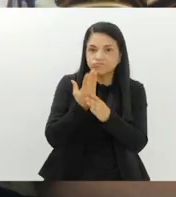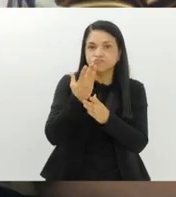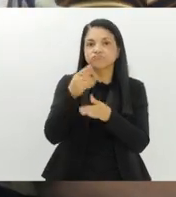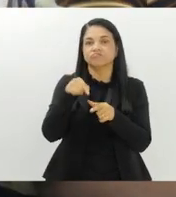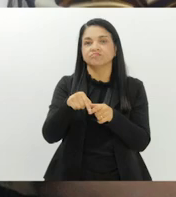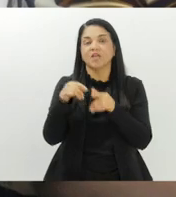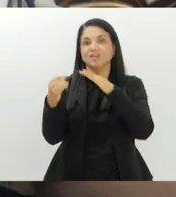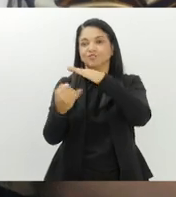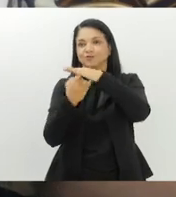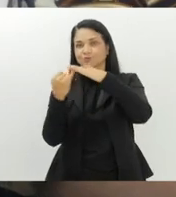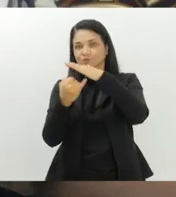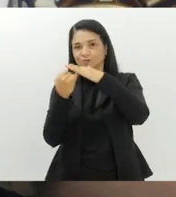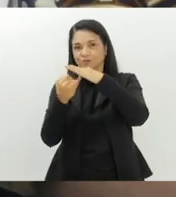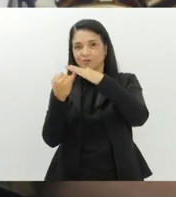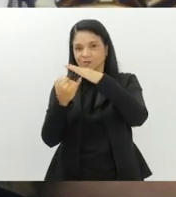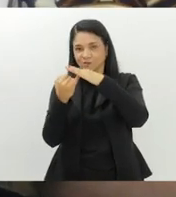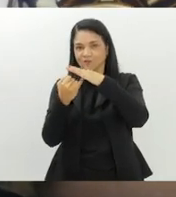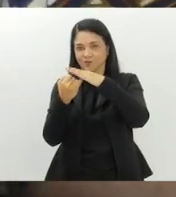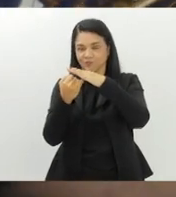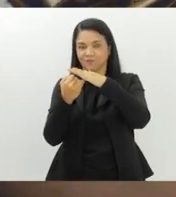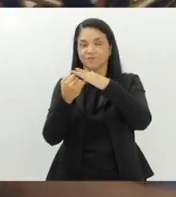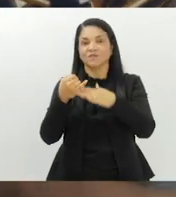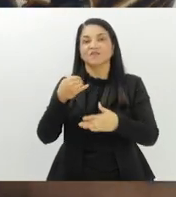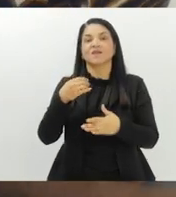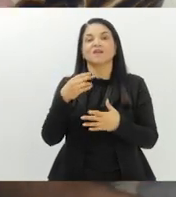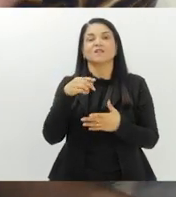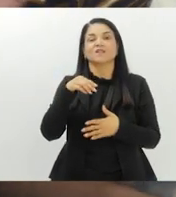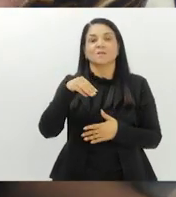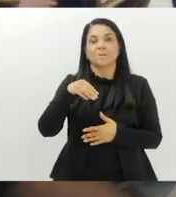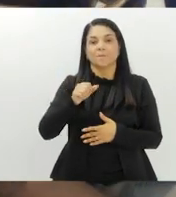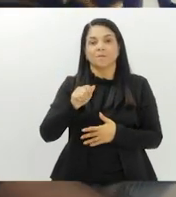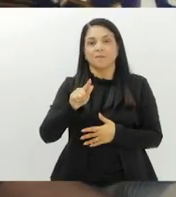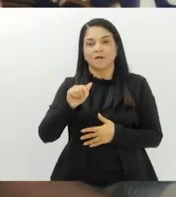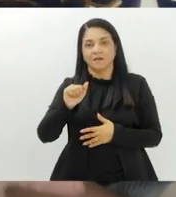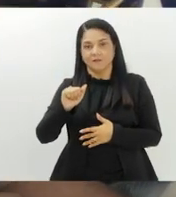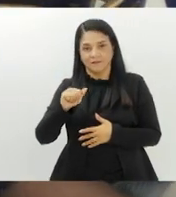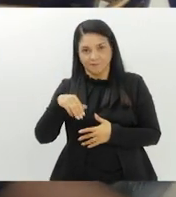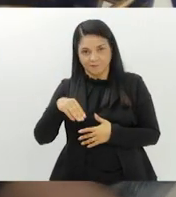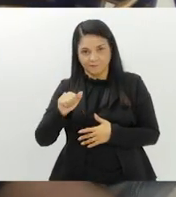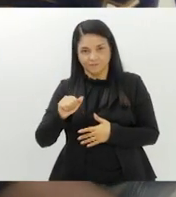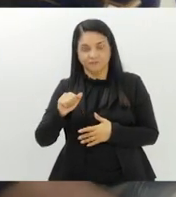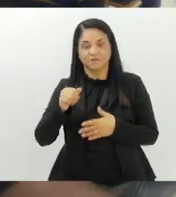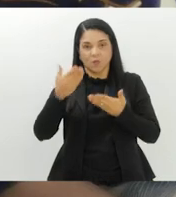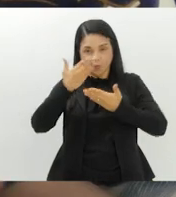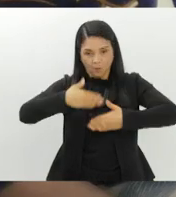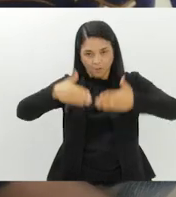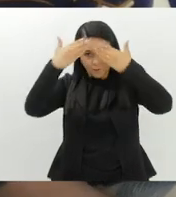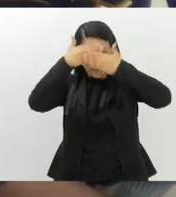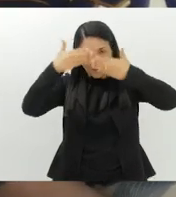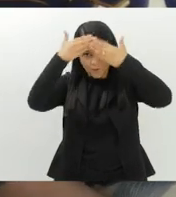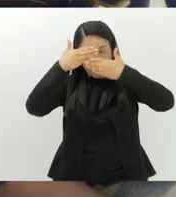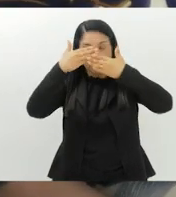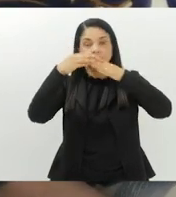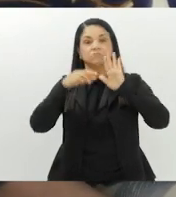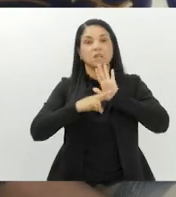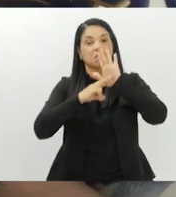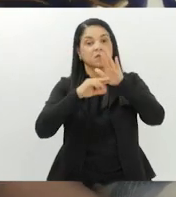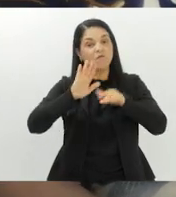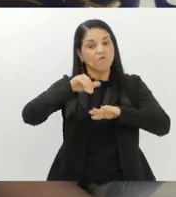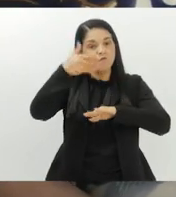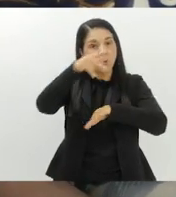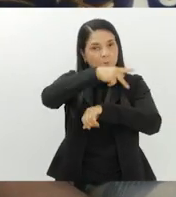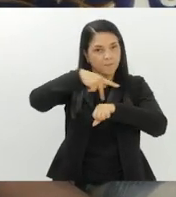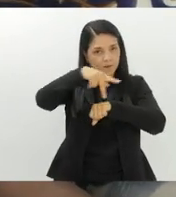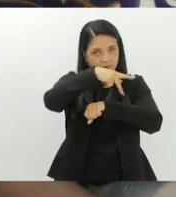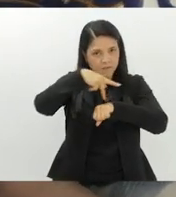da instituição, né, o Instituto Carta Magna da Umbanda, no Brasil, e hoje conta também com representações fora do país, como o Pai Marcelo